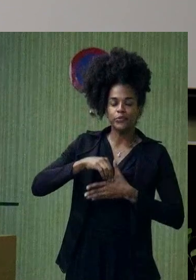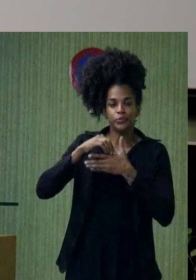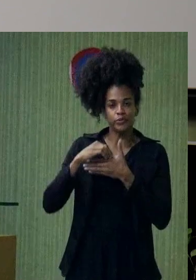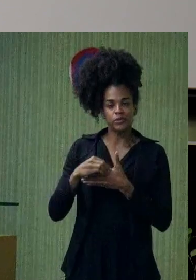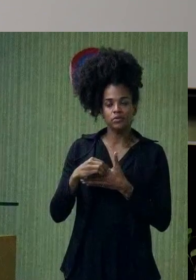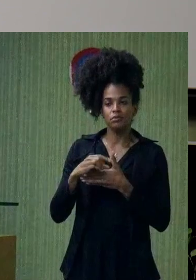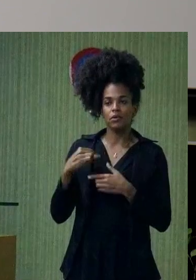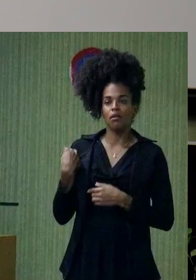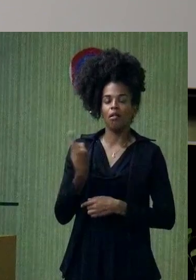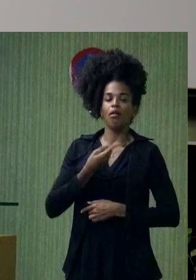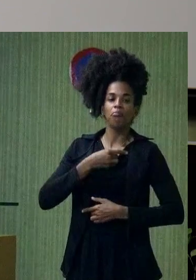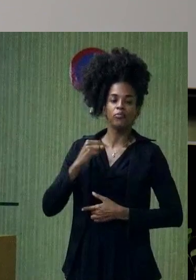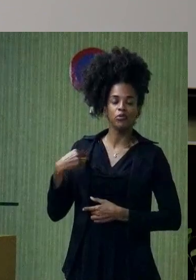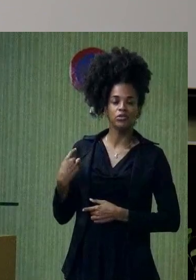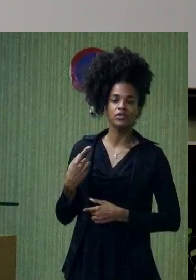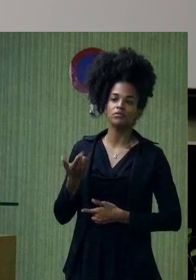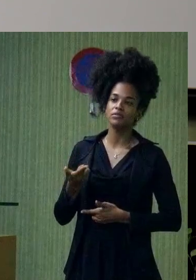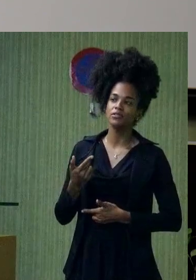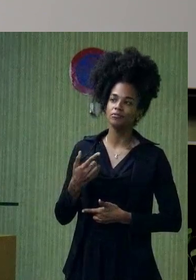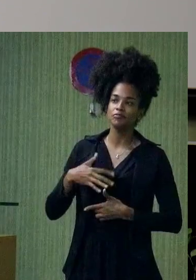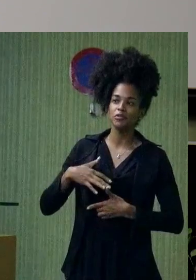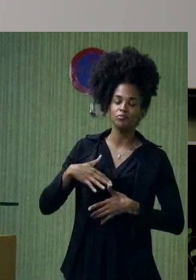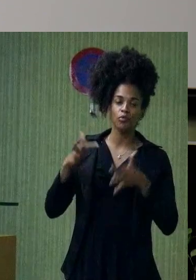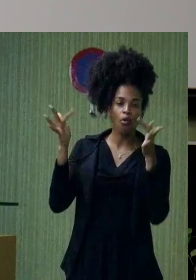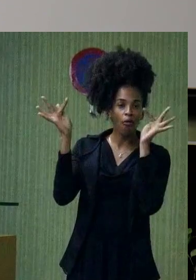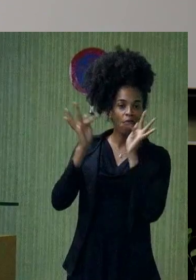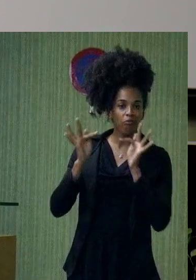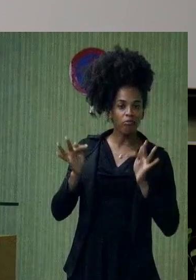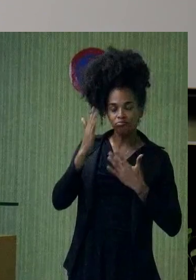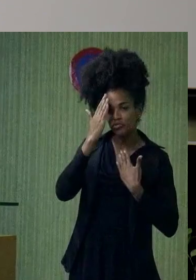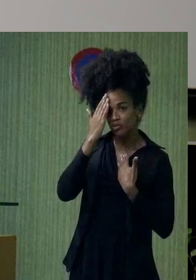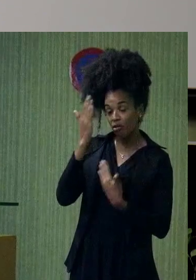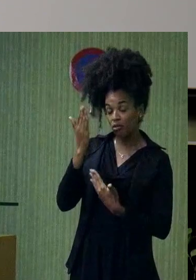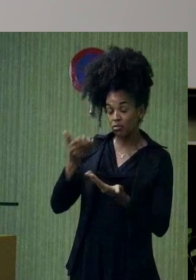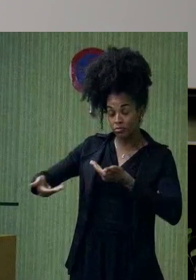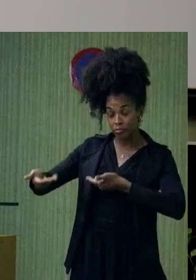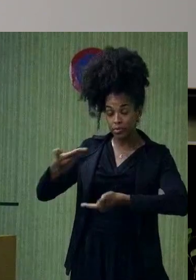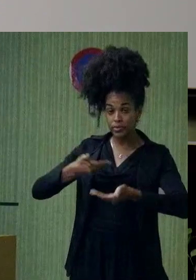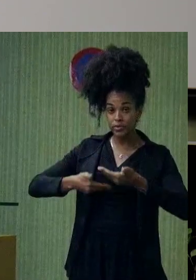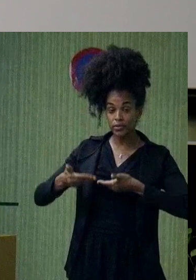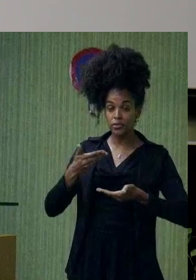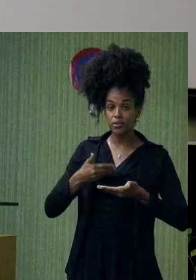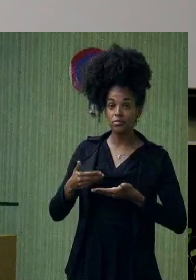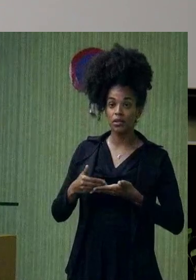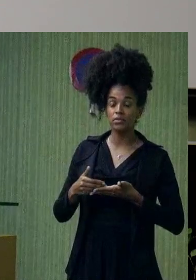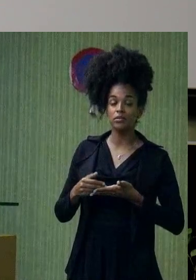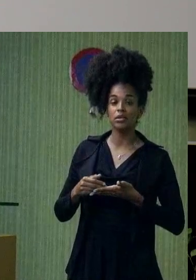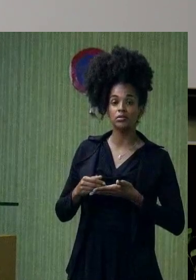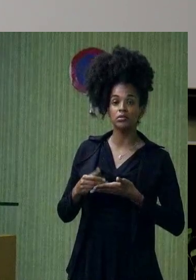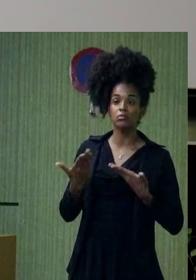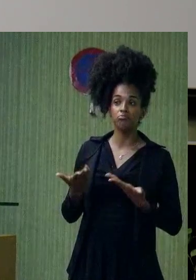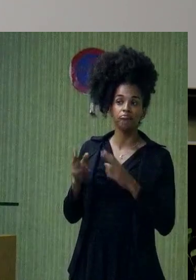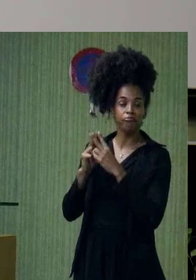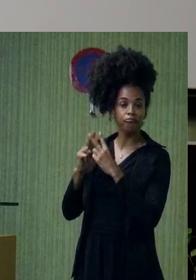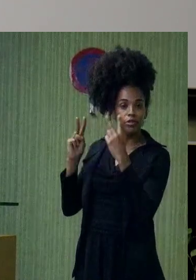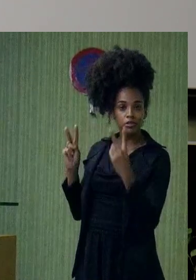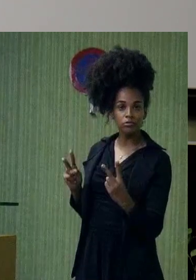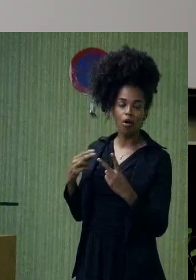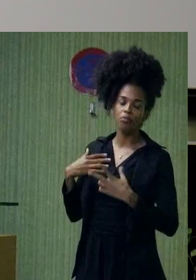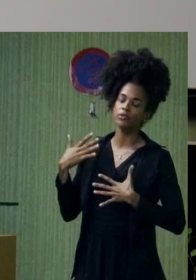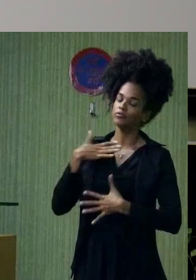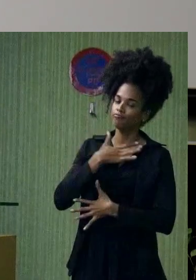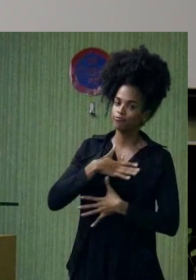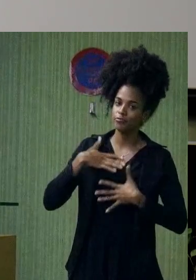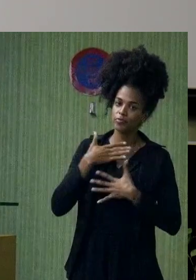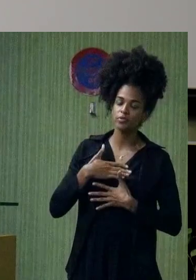todos aqui presentes vários integrantes do Ministério Público do Brasil agradecemos a sua presença eh mesmo virtual mas foi uma satisfação